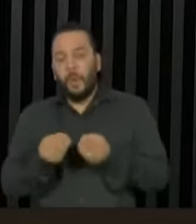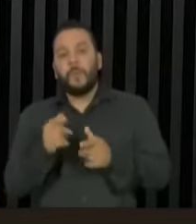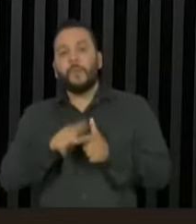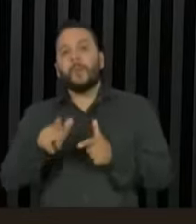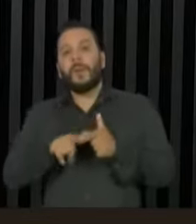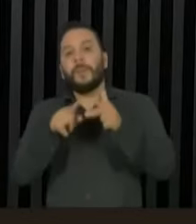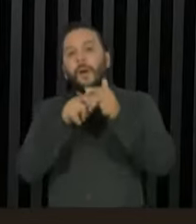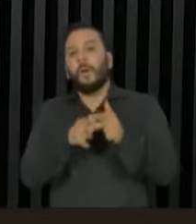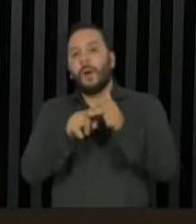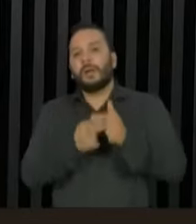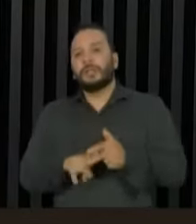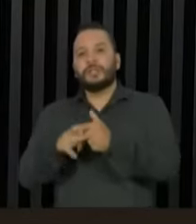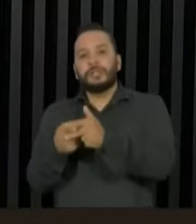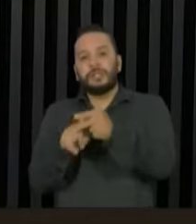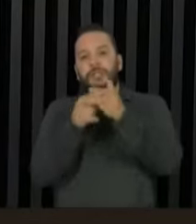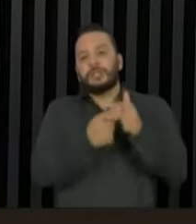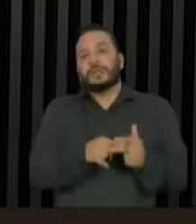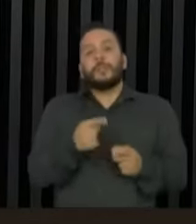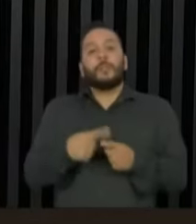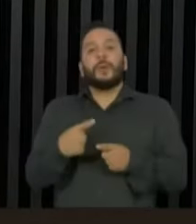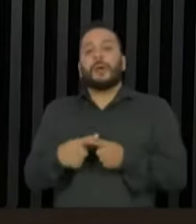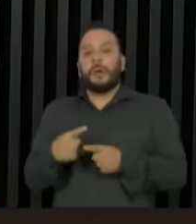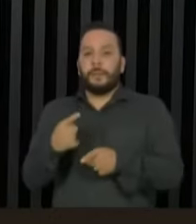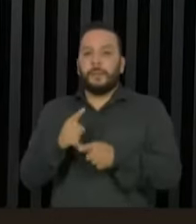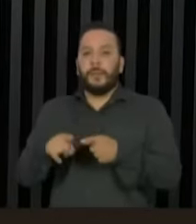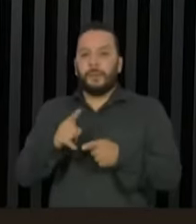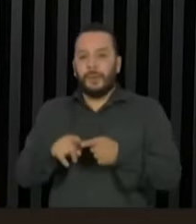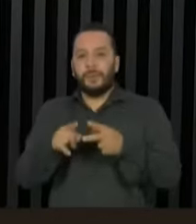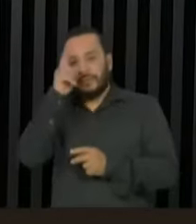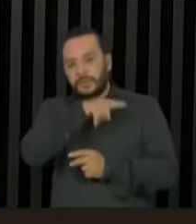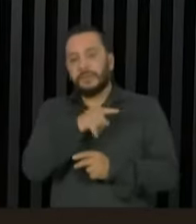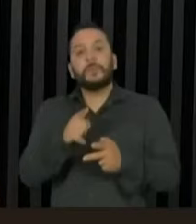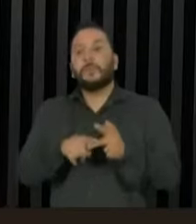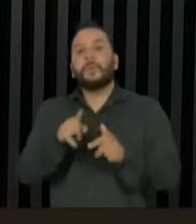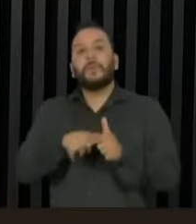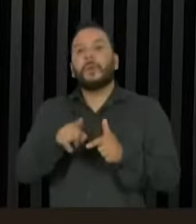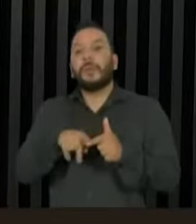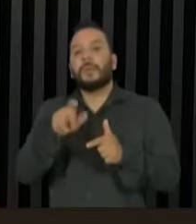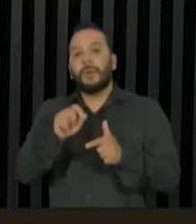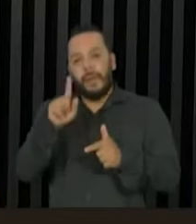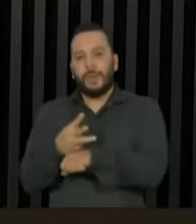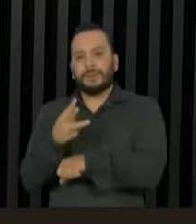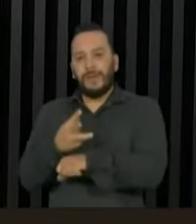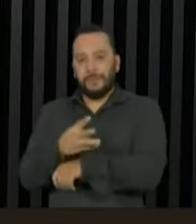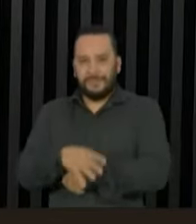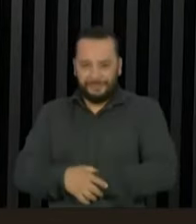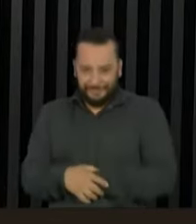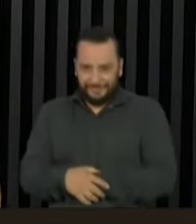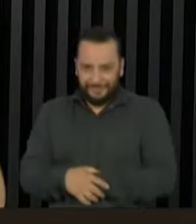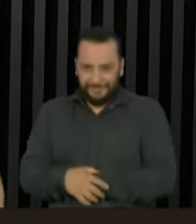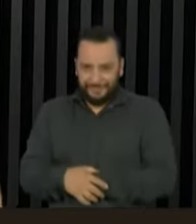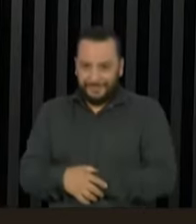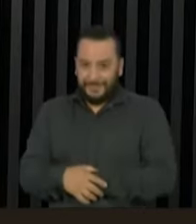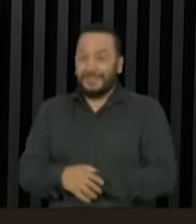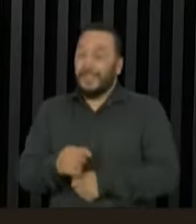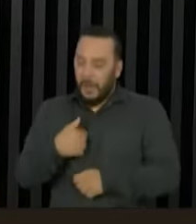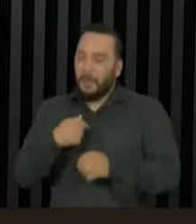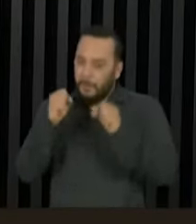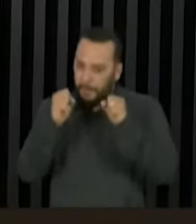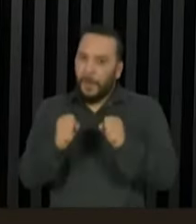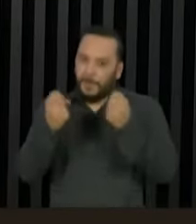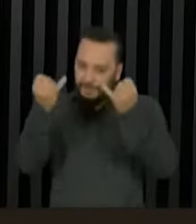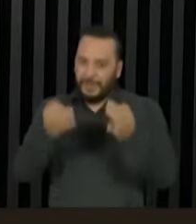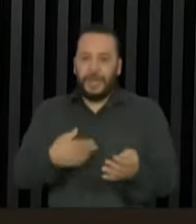porque esse problema Talvez seja impossível de corrigir esse problema se chama o WhatsApp porque a gente pode falar sobre filtros de